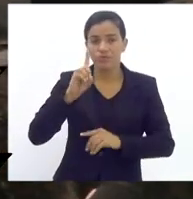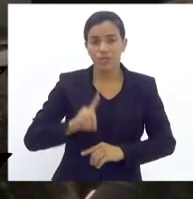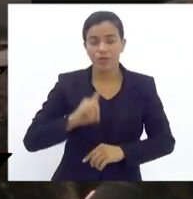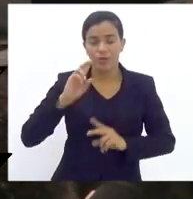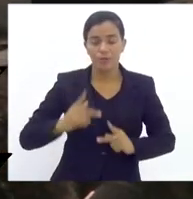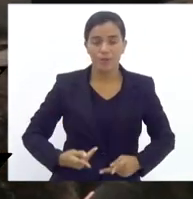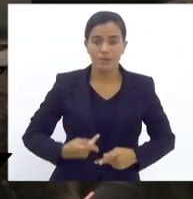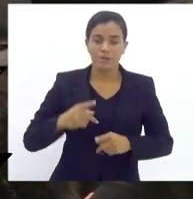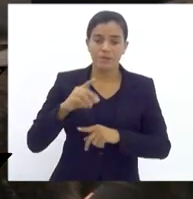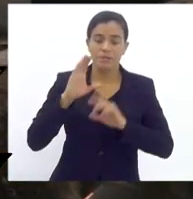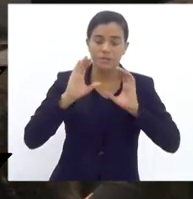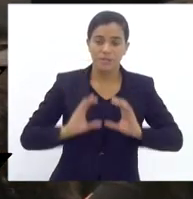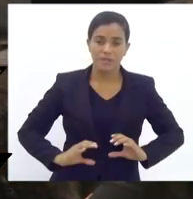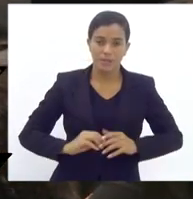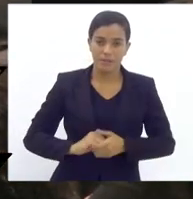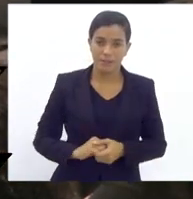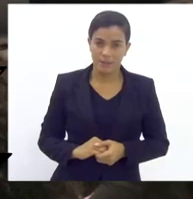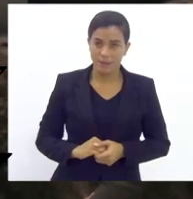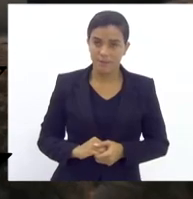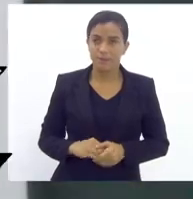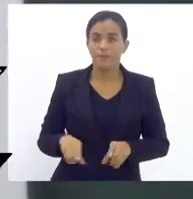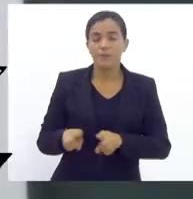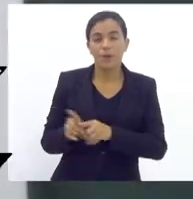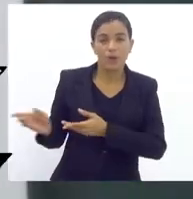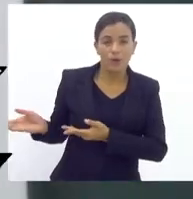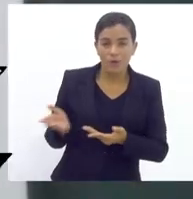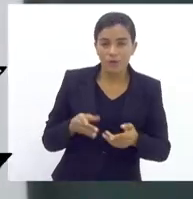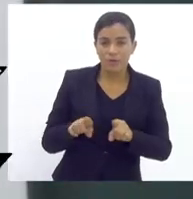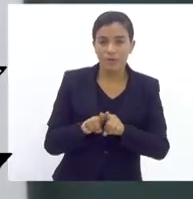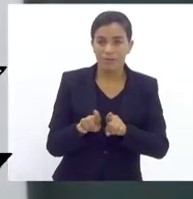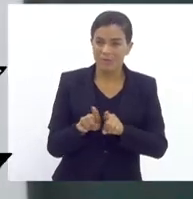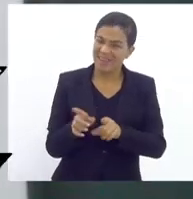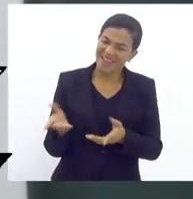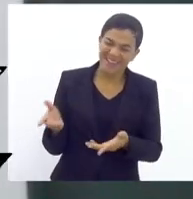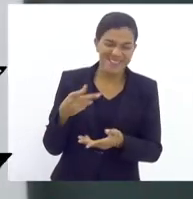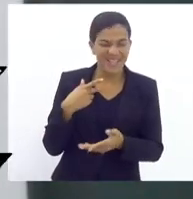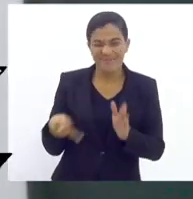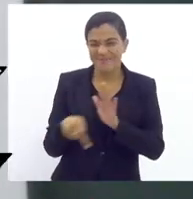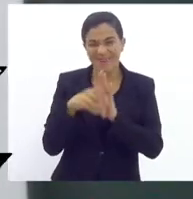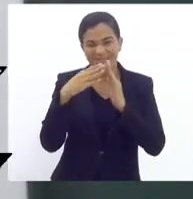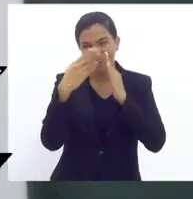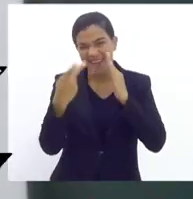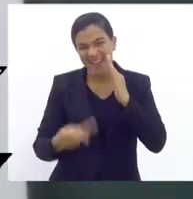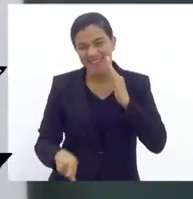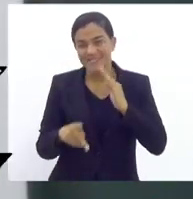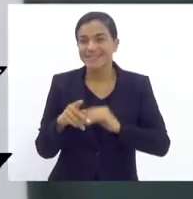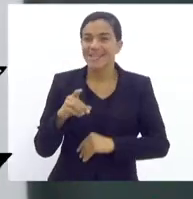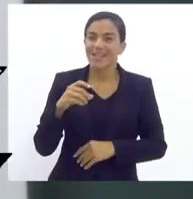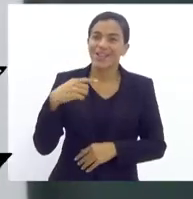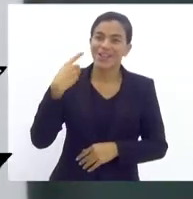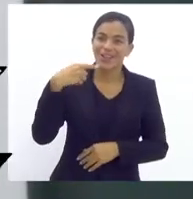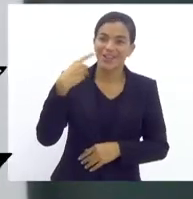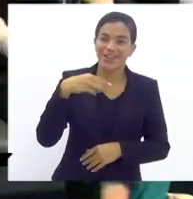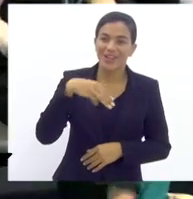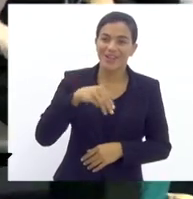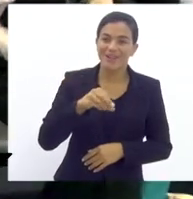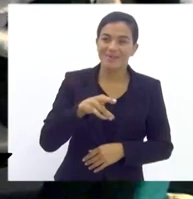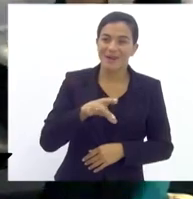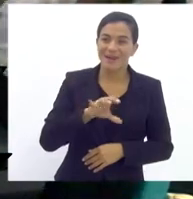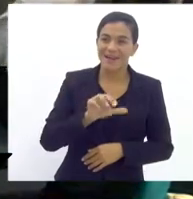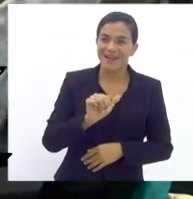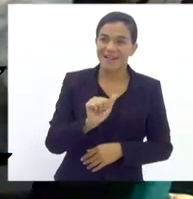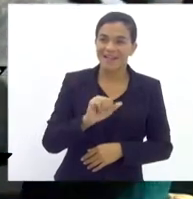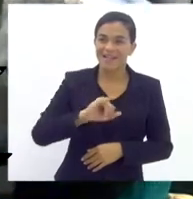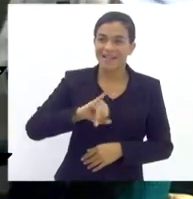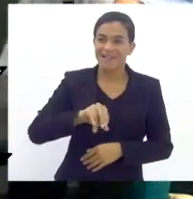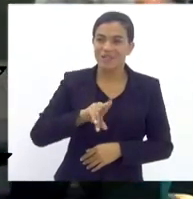e cidadania te amo também aqui essa que já é de casa né Doutora Maria Júlia da Defensoria Pública